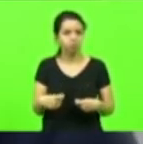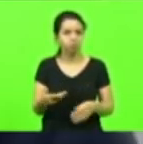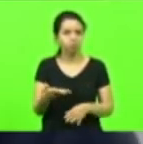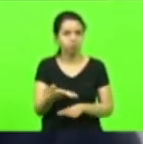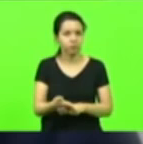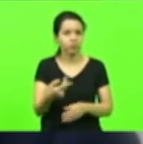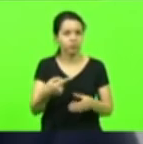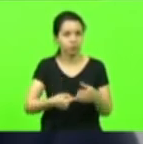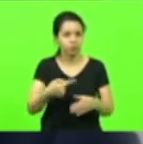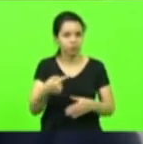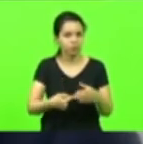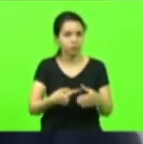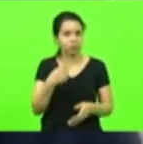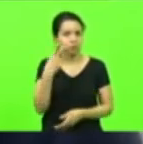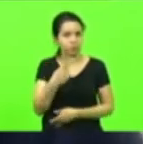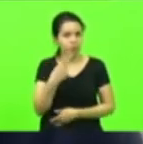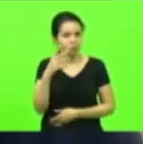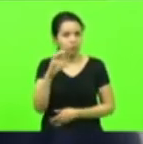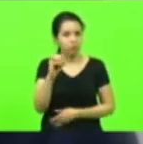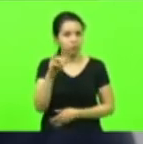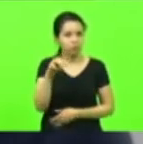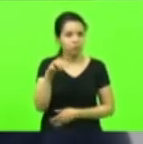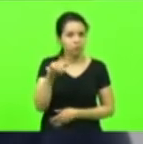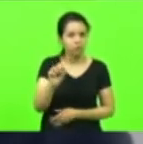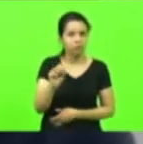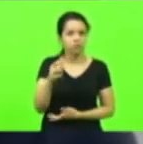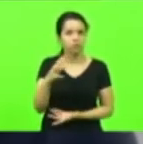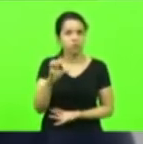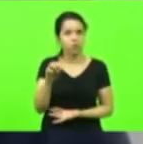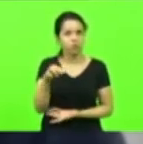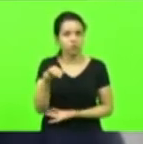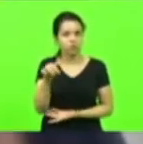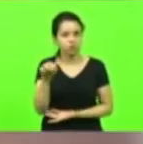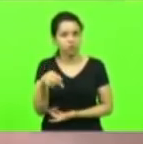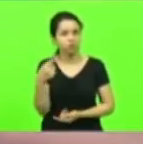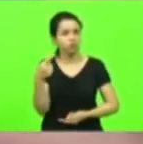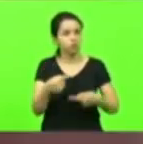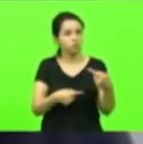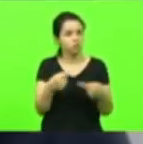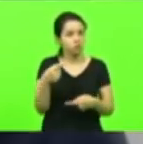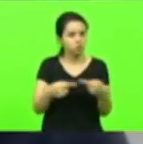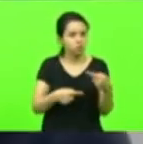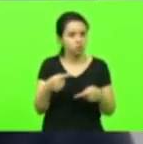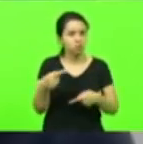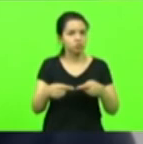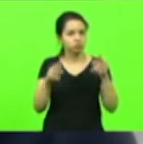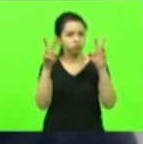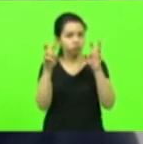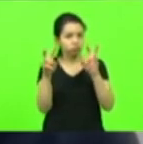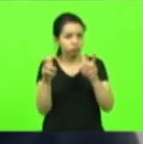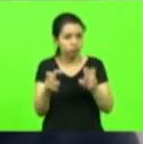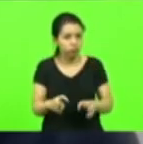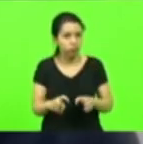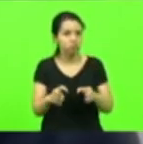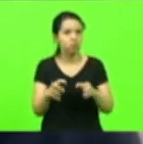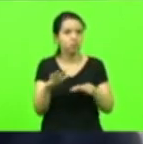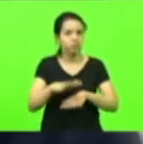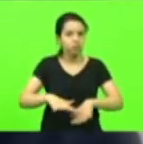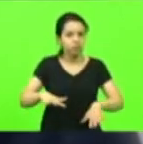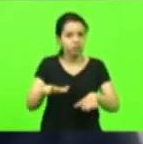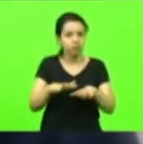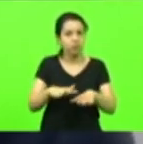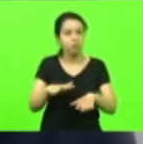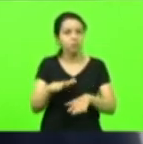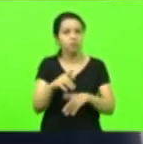parlamentar para o conass para o por nascemos essa discussão subir para Brasília e discussão para que a gente possa